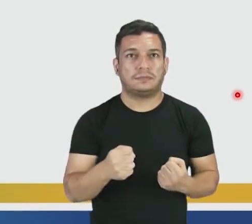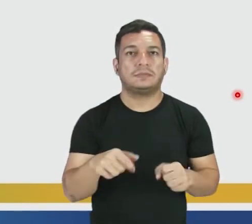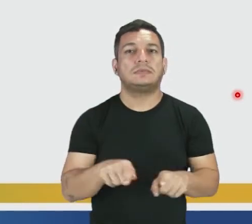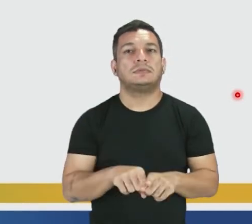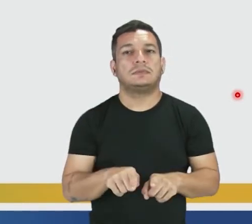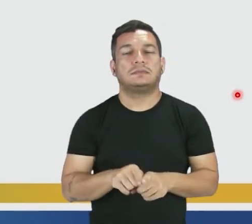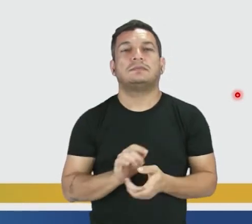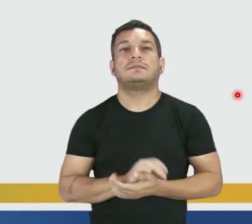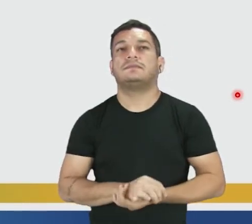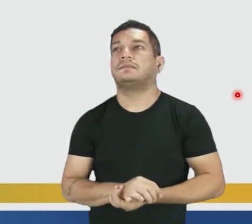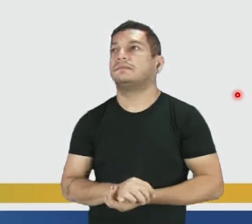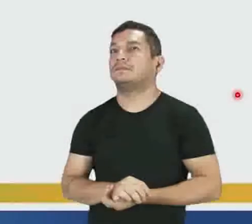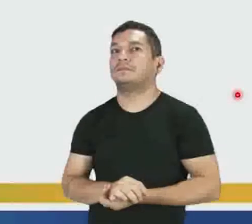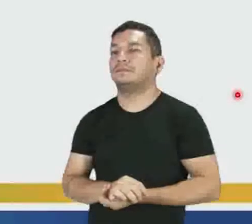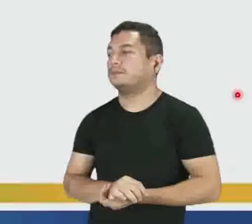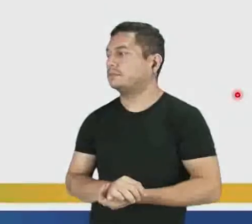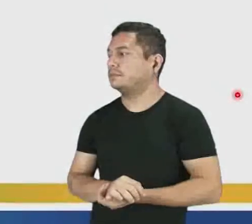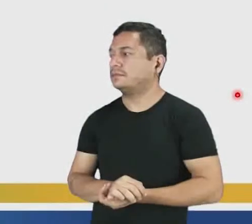de pressão.